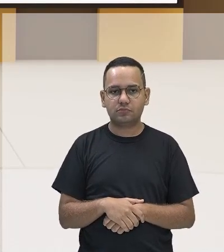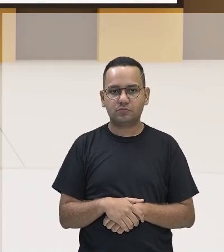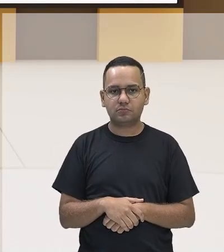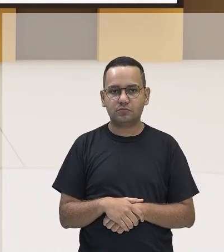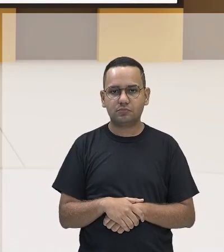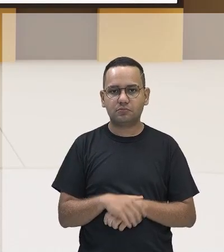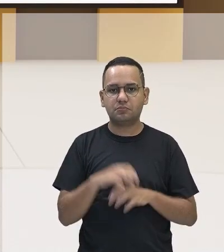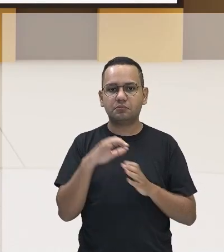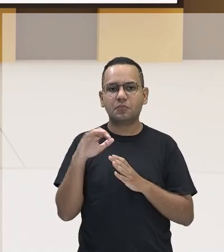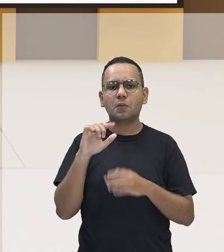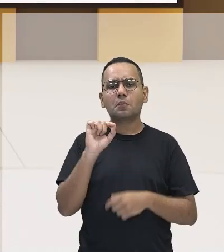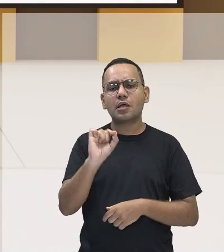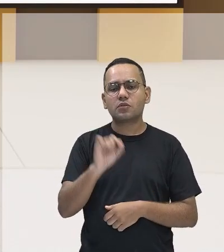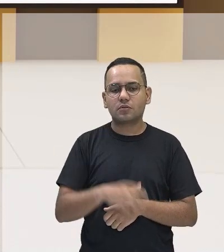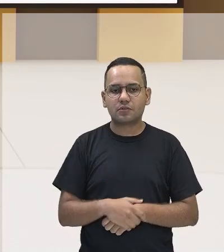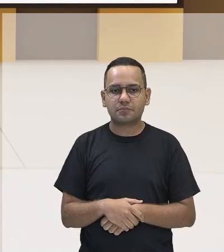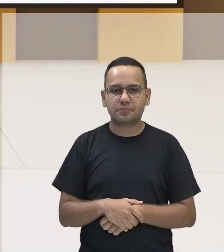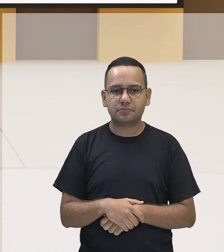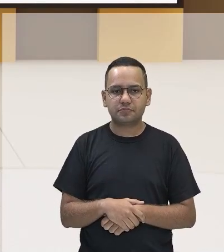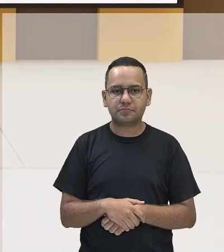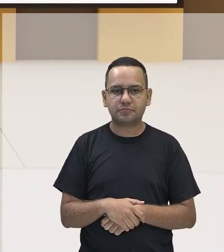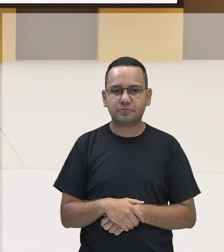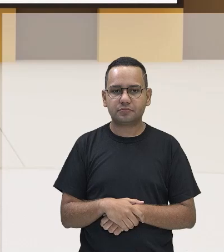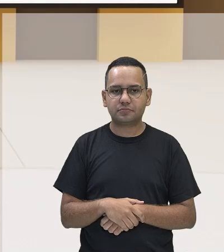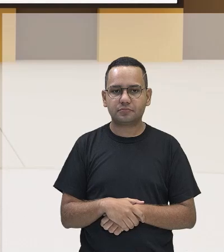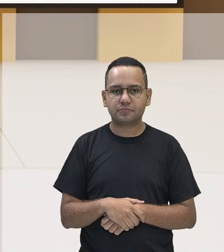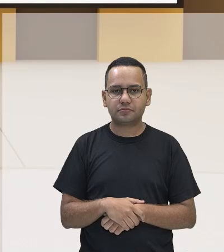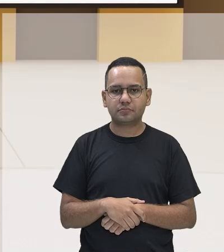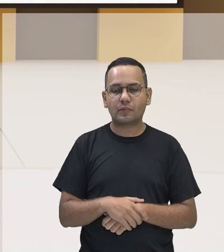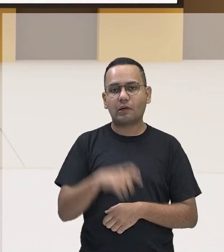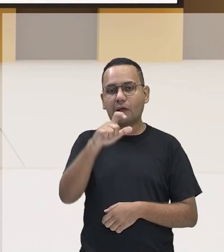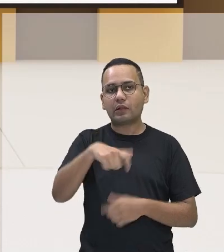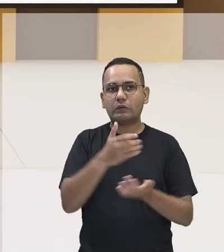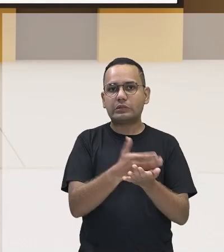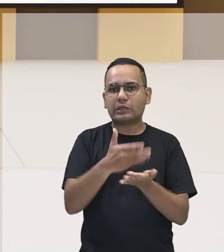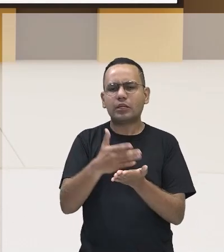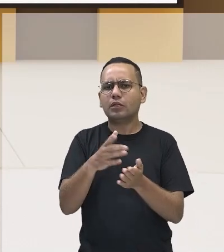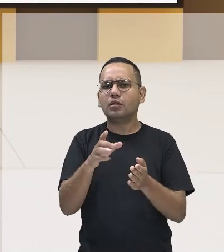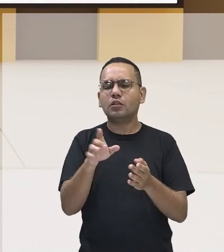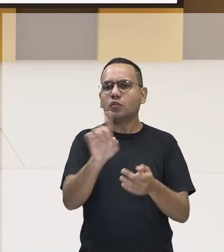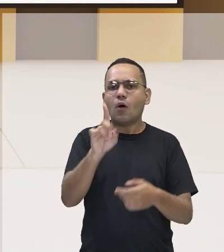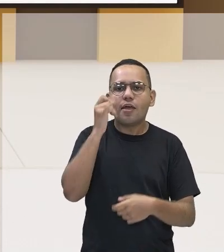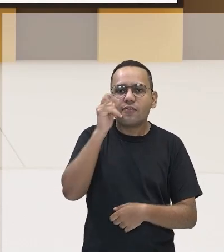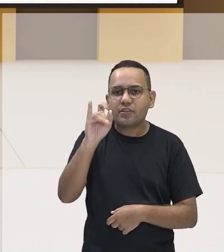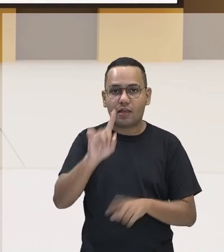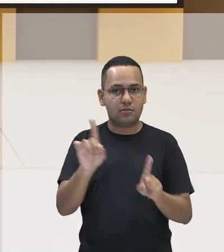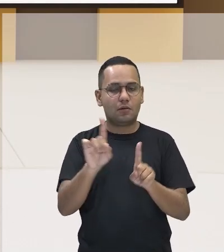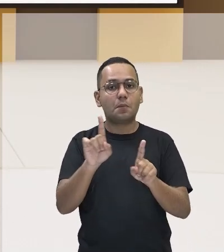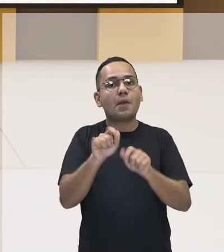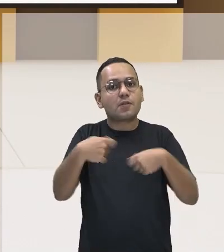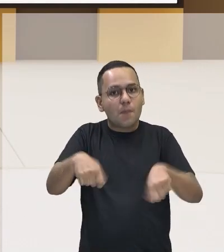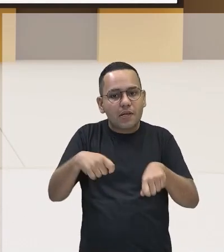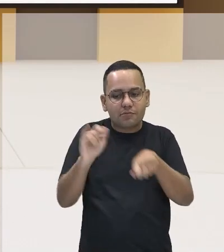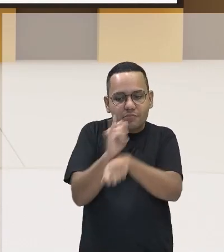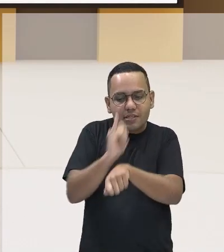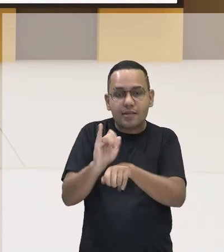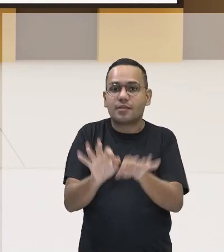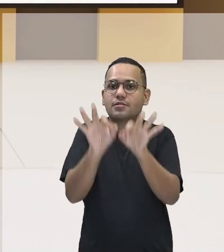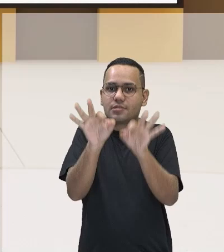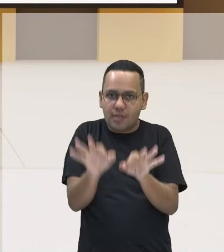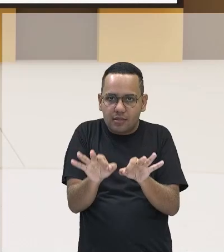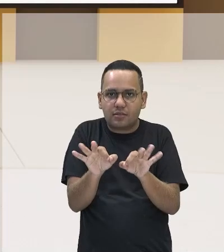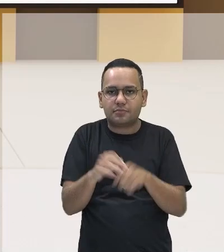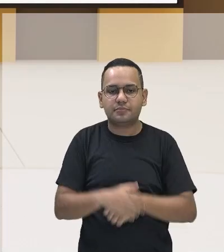é muito imprescindível, né? Não é que você tem que deixar de utilizar, mas tem que saber utilizar da forma correta, justamente como você acabou de